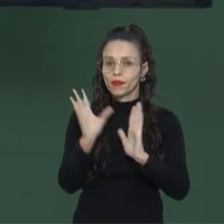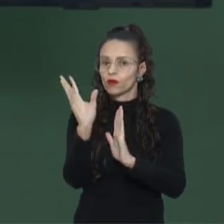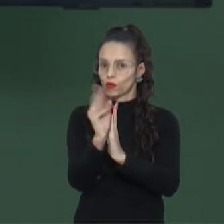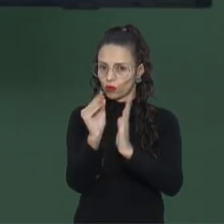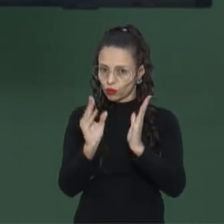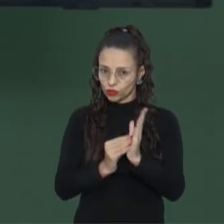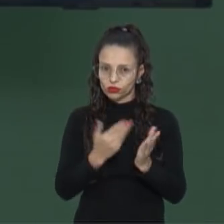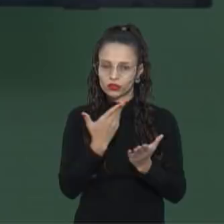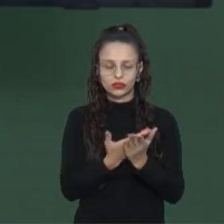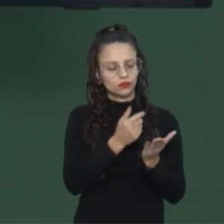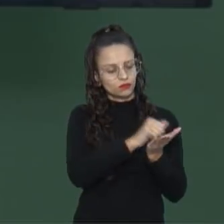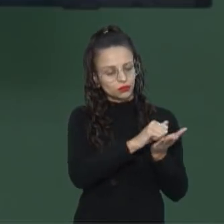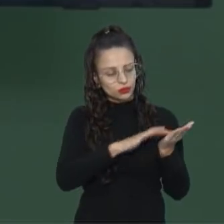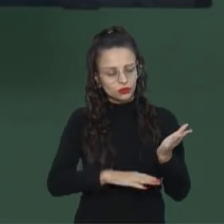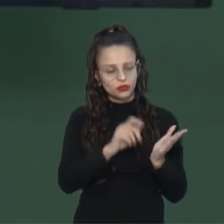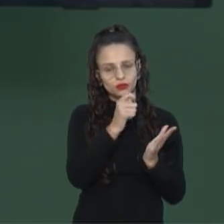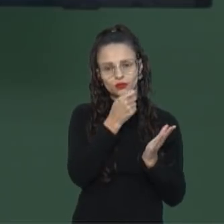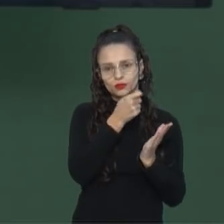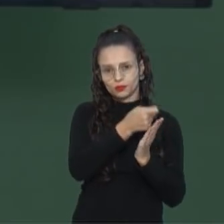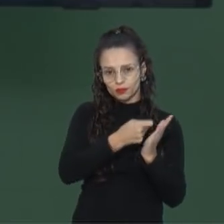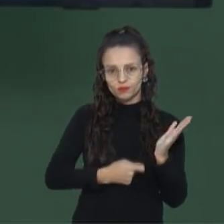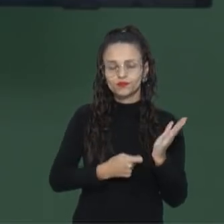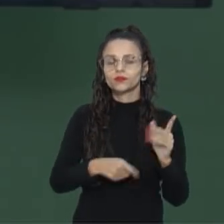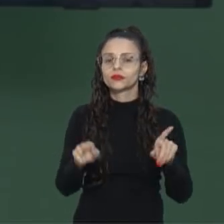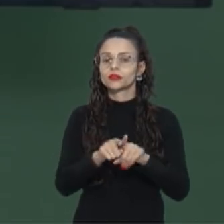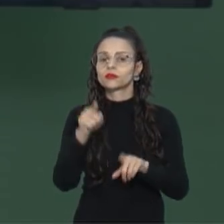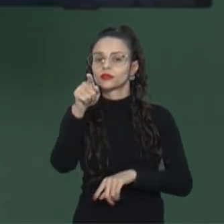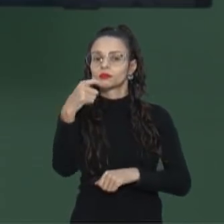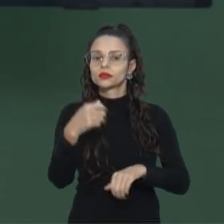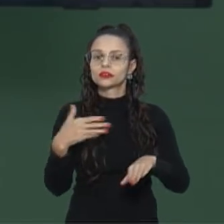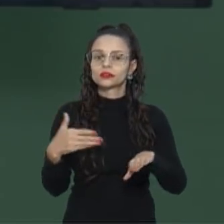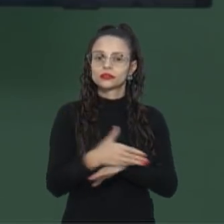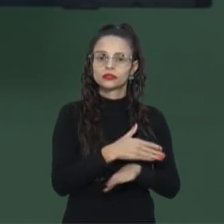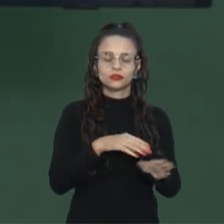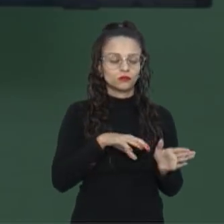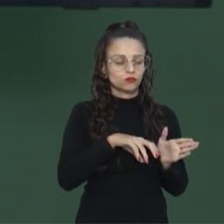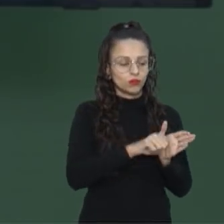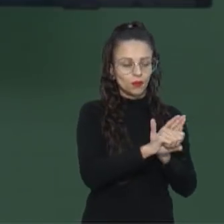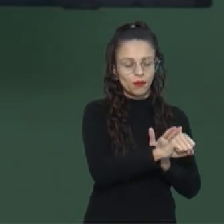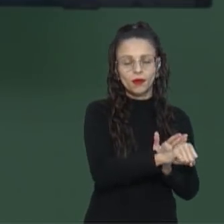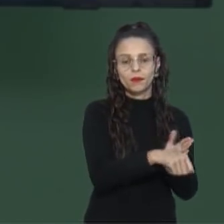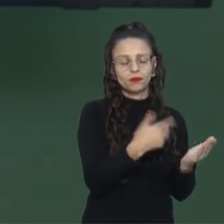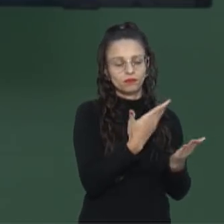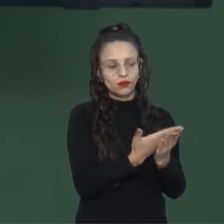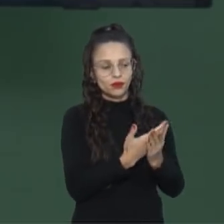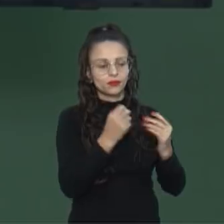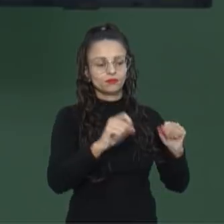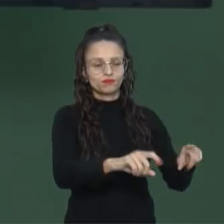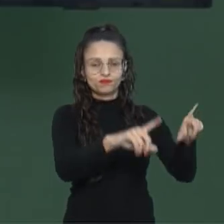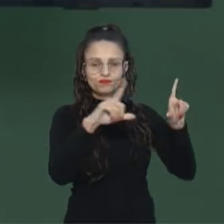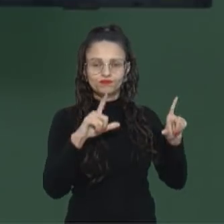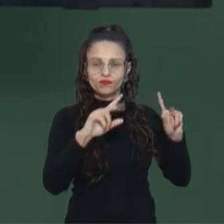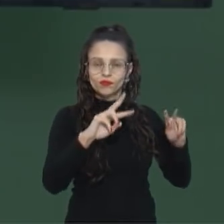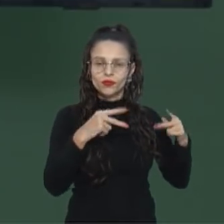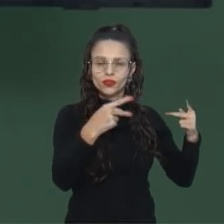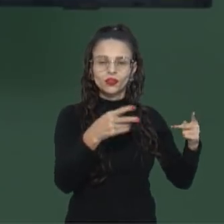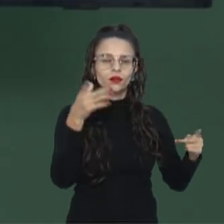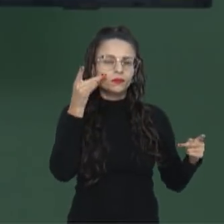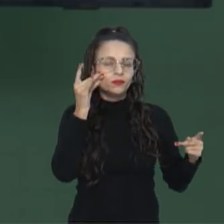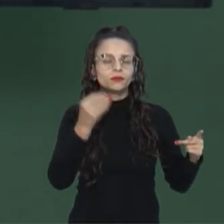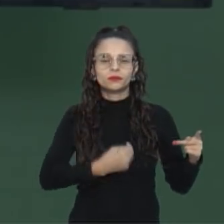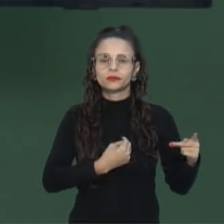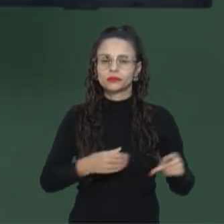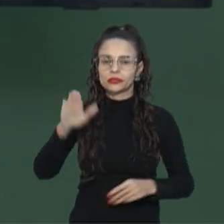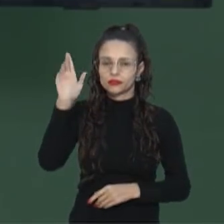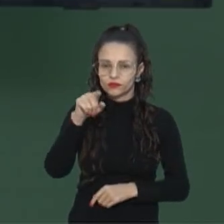para anotar os exercícios da aula e entrar lá no Google Sala de Aula, o link de confirmação de presença, fazer